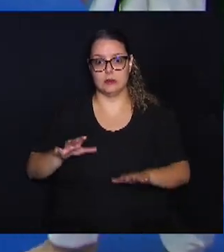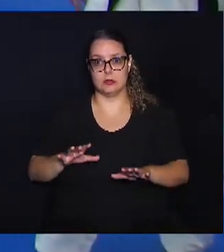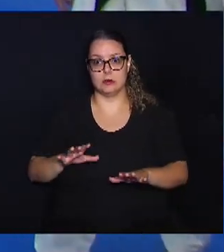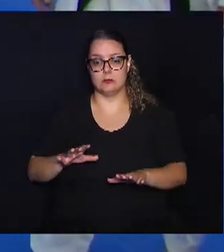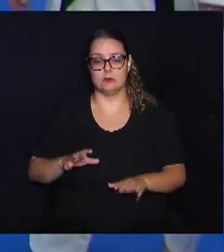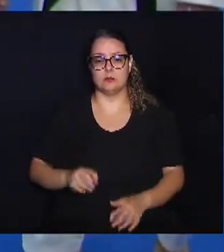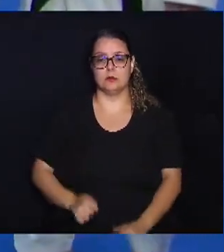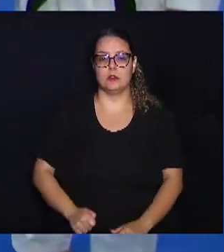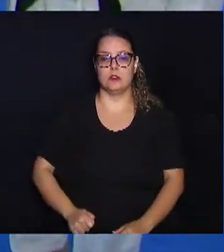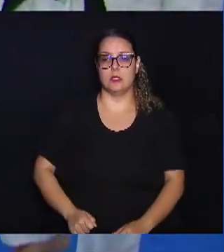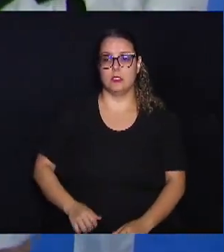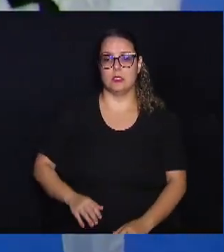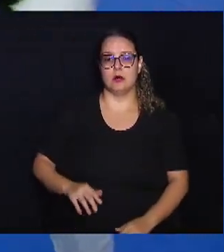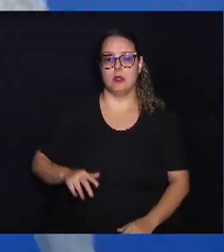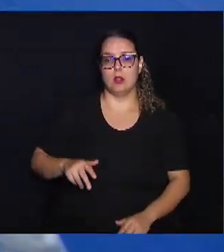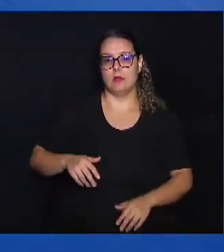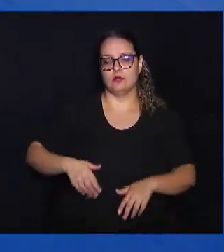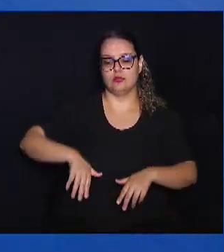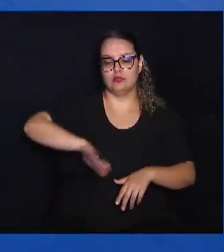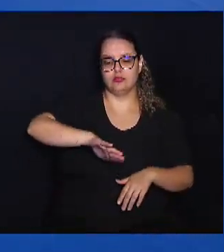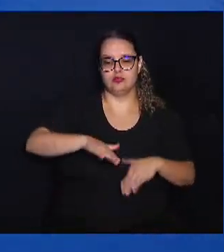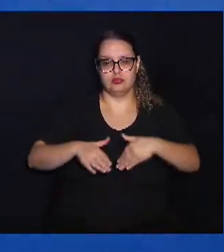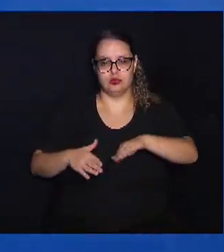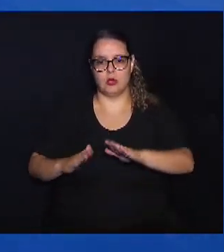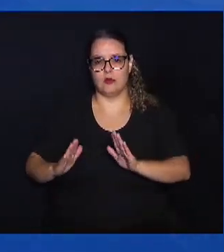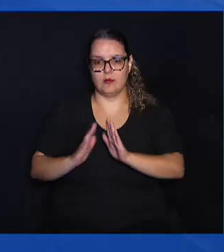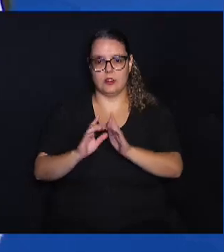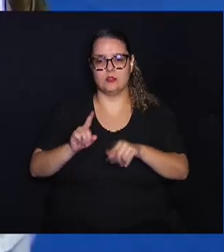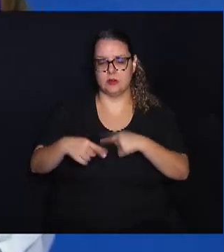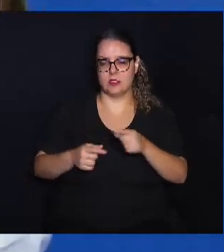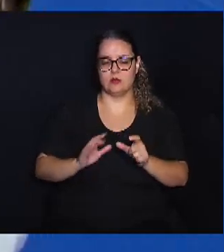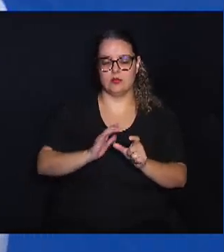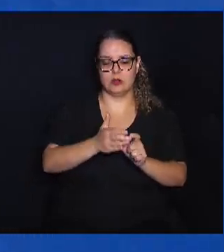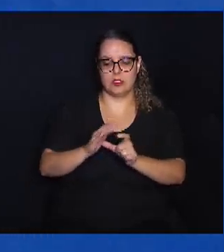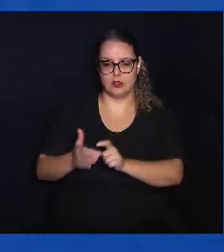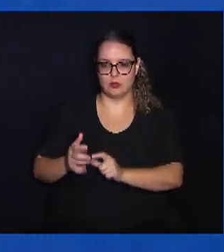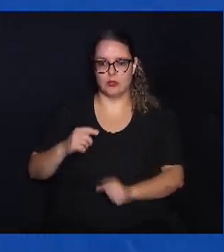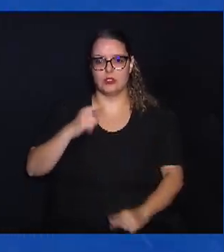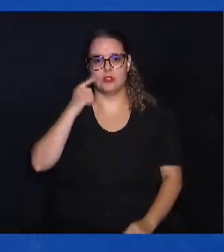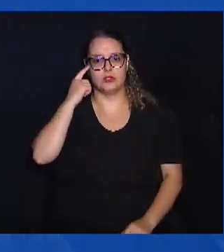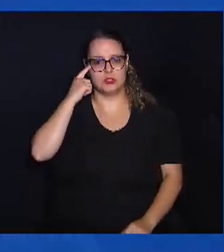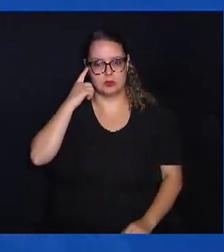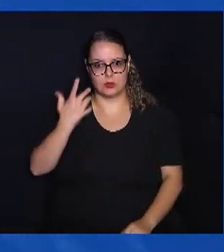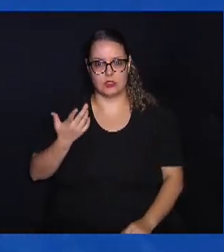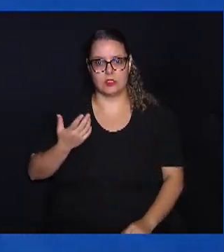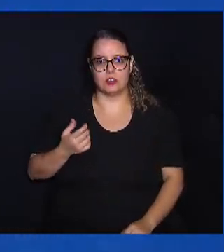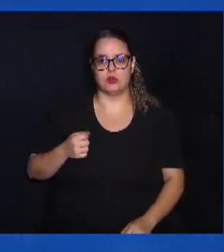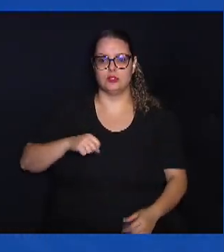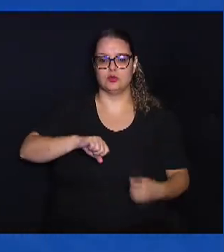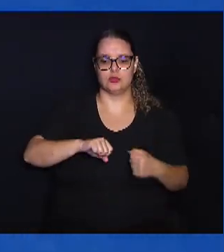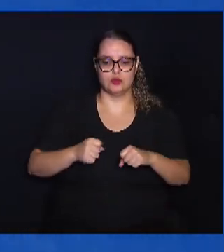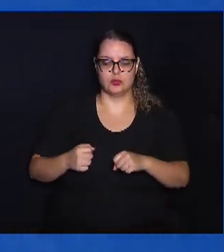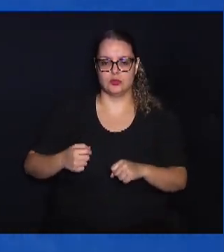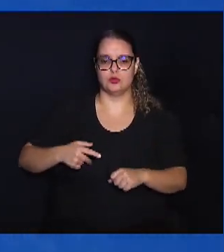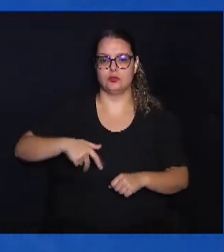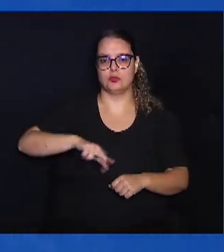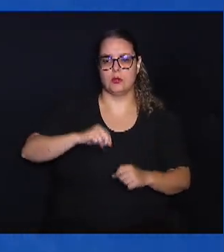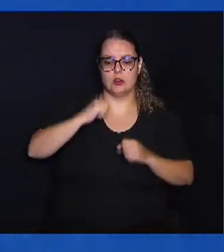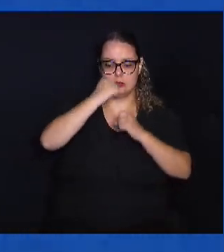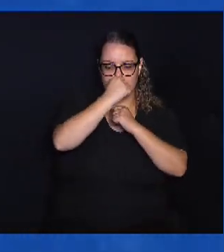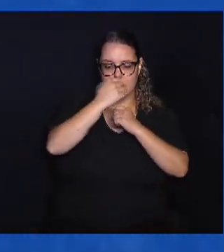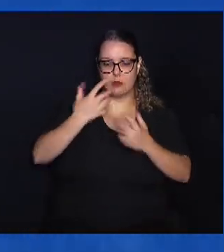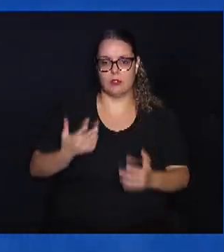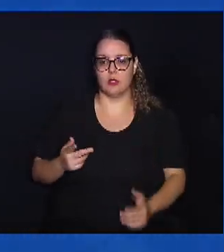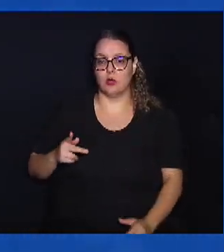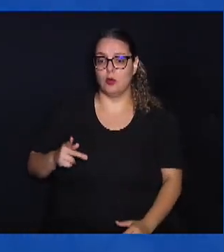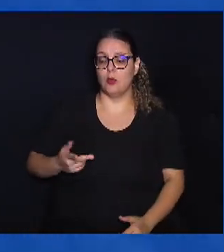Mai é frente, geri é chute, por exemplo. E assim vai, em todos os chutes e socos. E defesas também. E o karatê, o combate